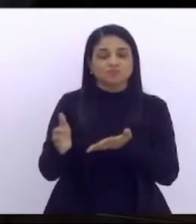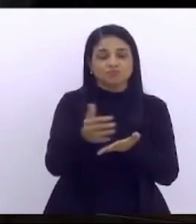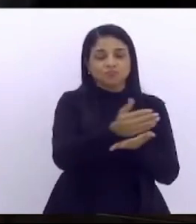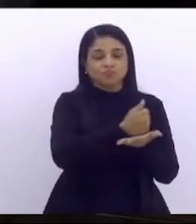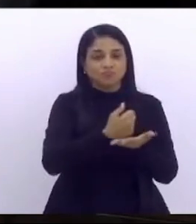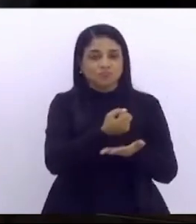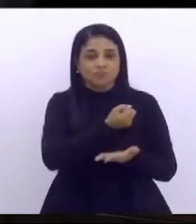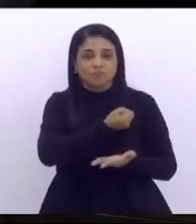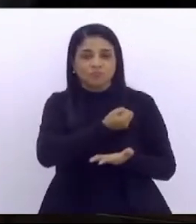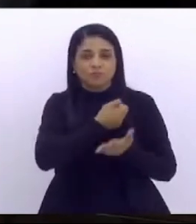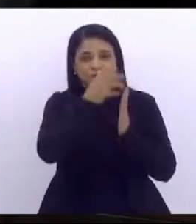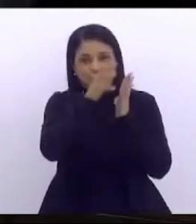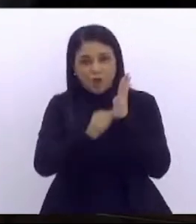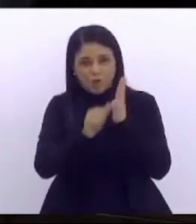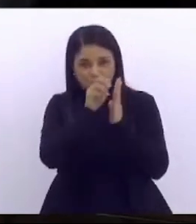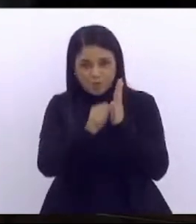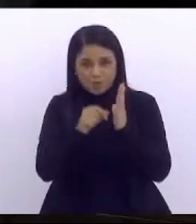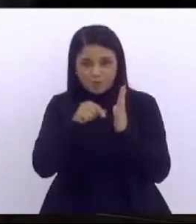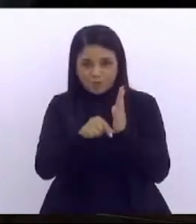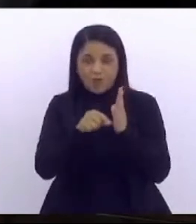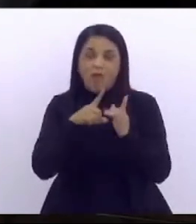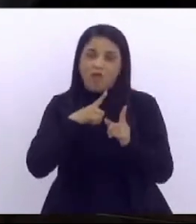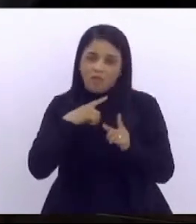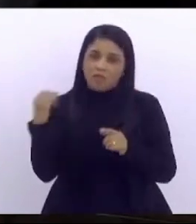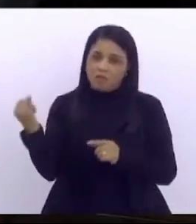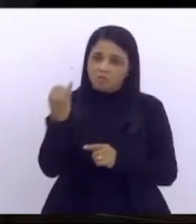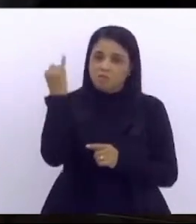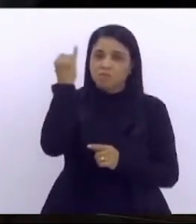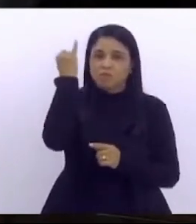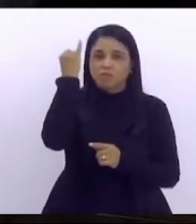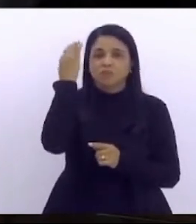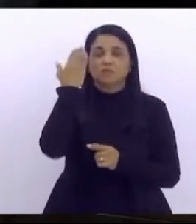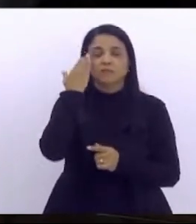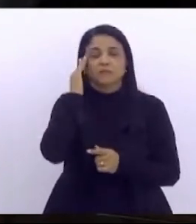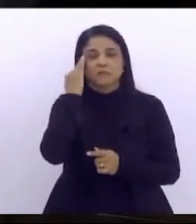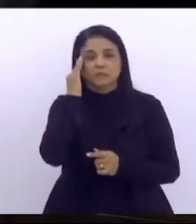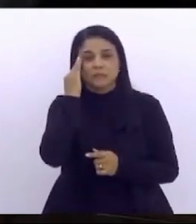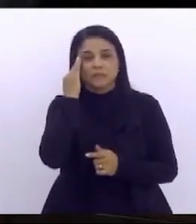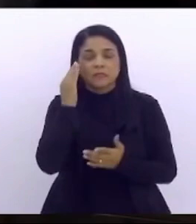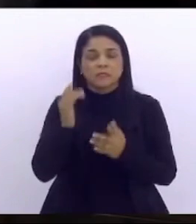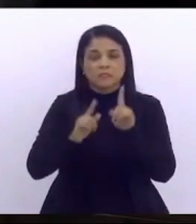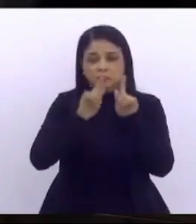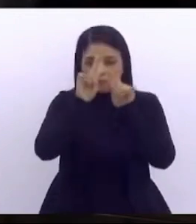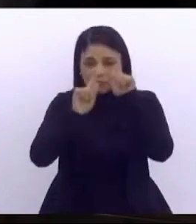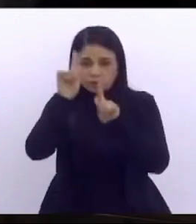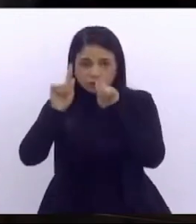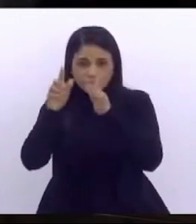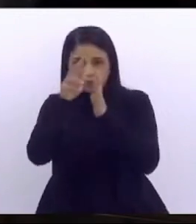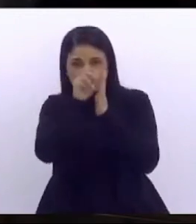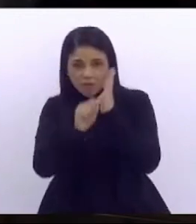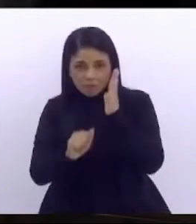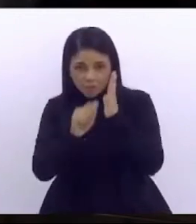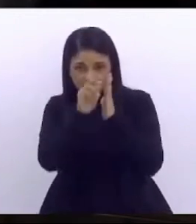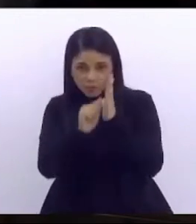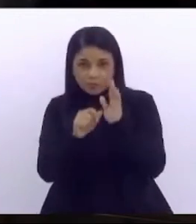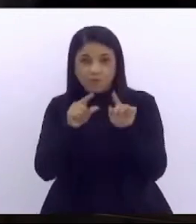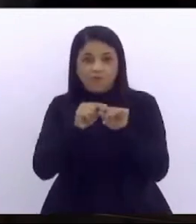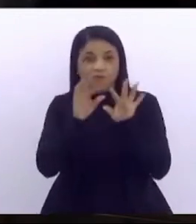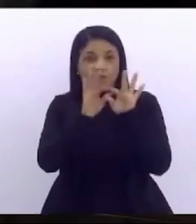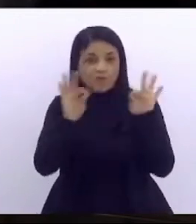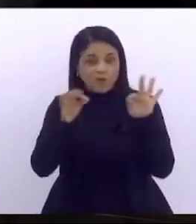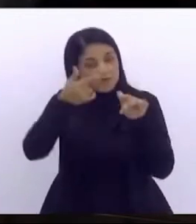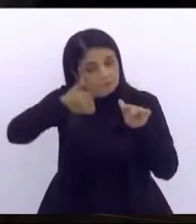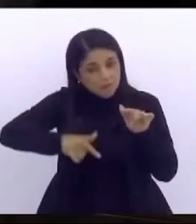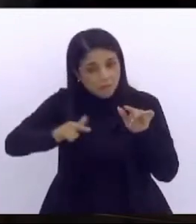abortos praticados, né? E aí entra, então, a importância de se entender as estatísticas de aborto. Outras frases que